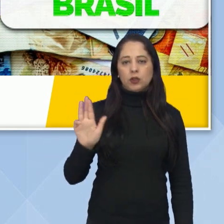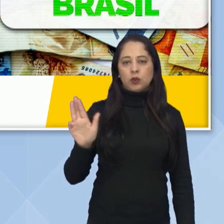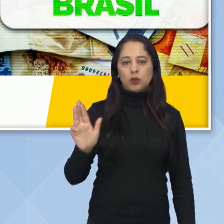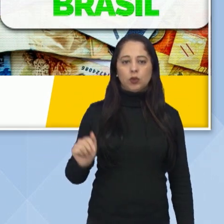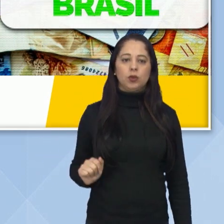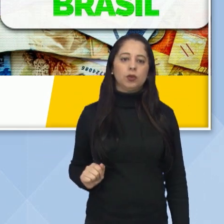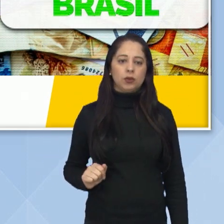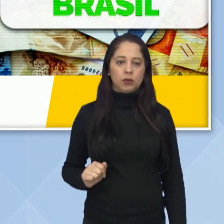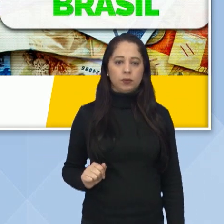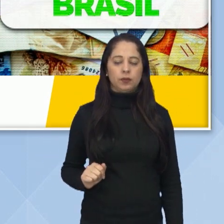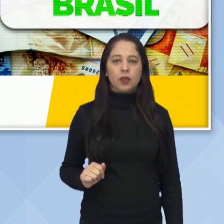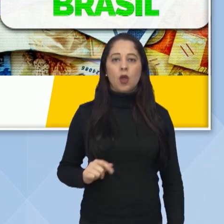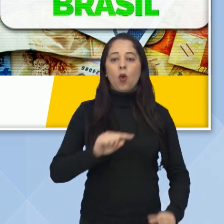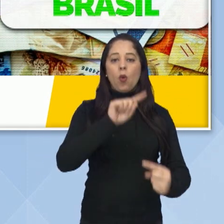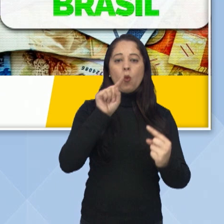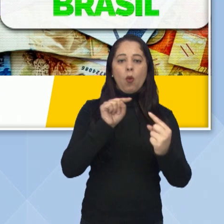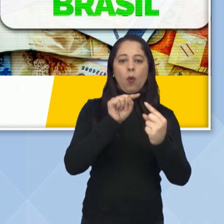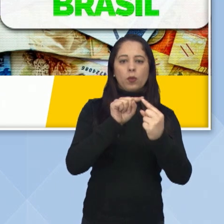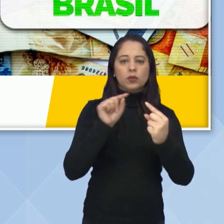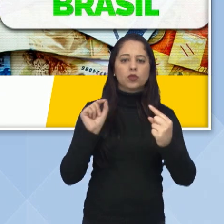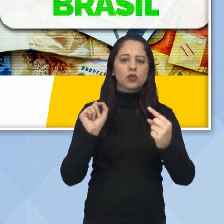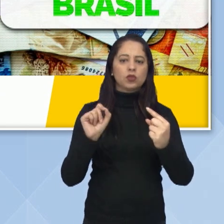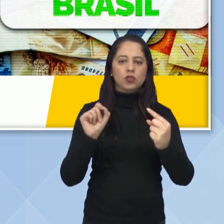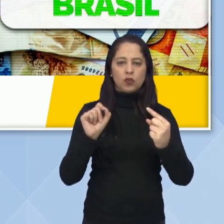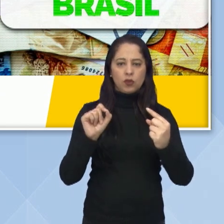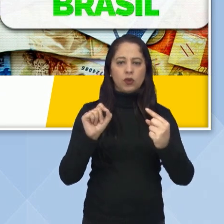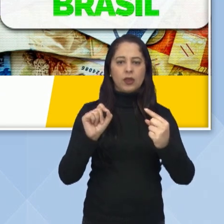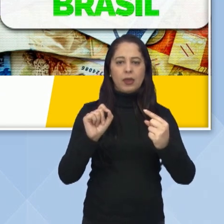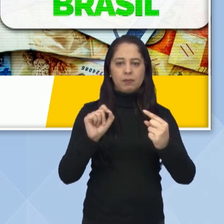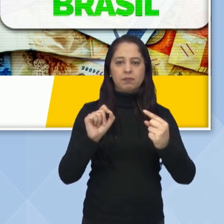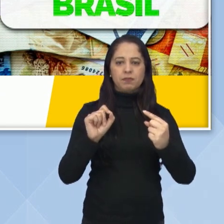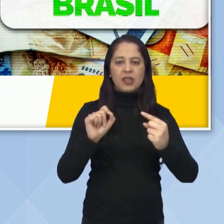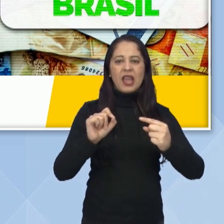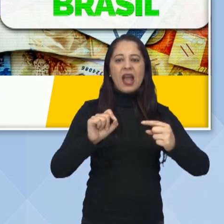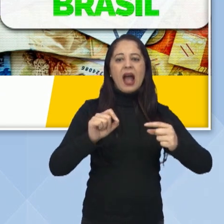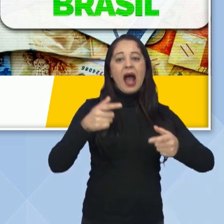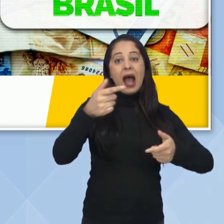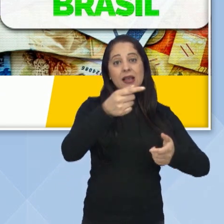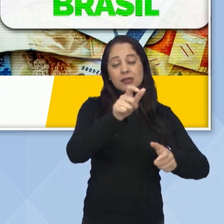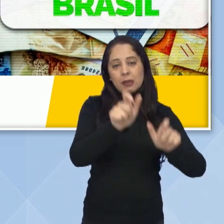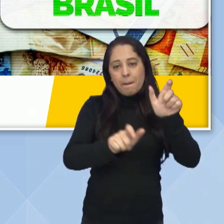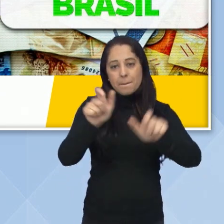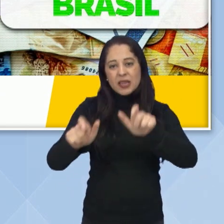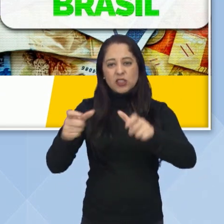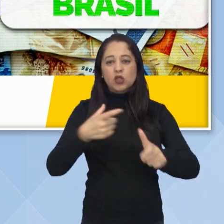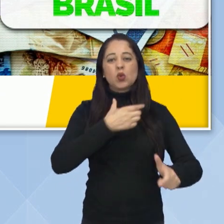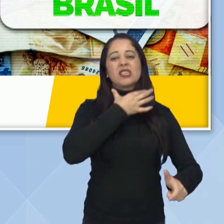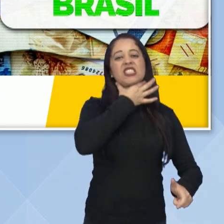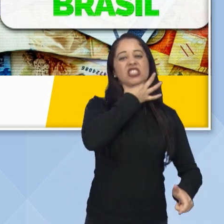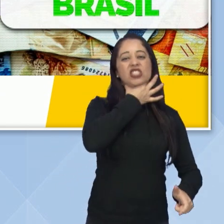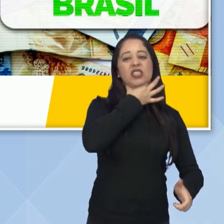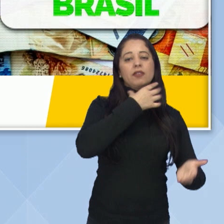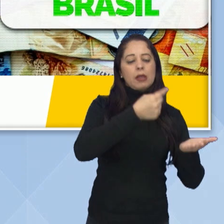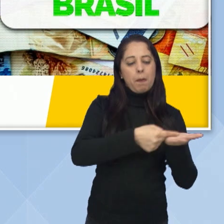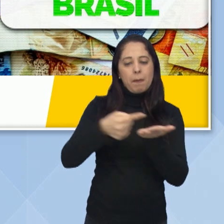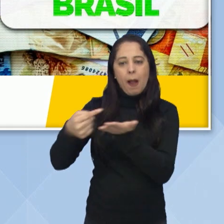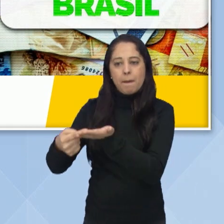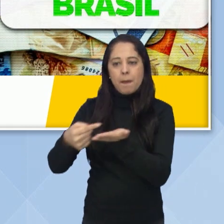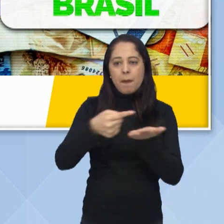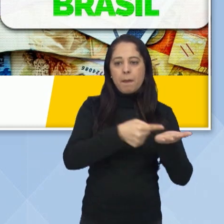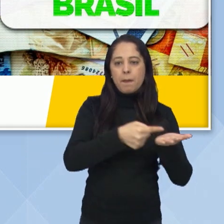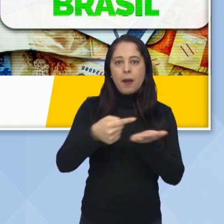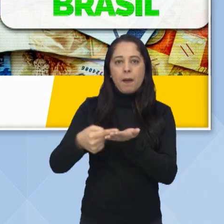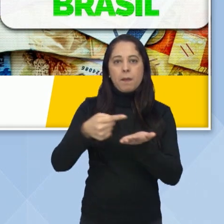O principal objetivo é possibilitar a renegociação de dívidas